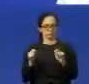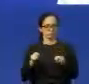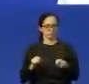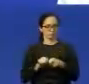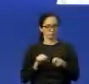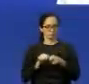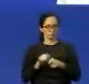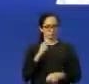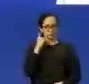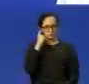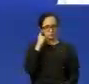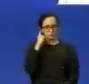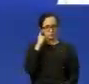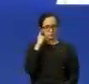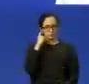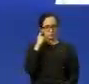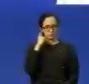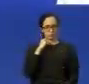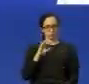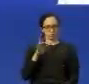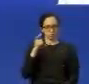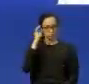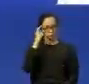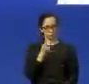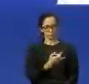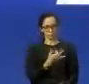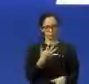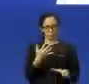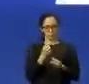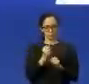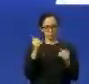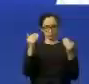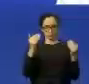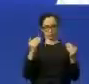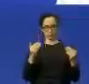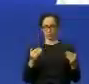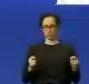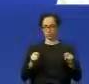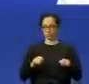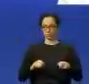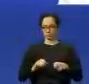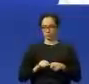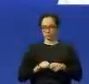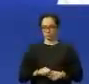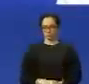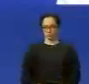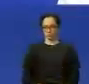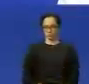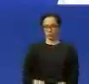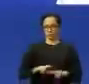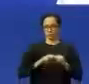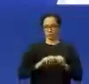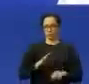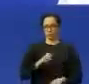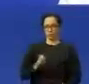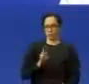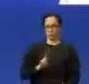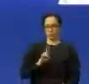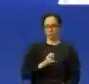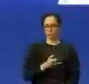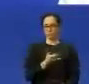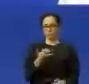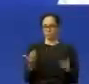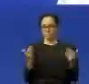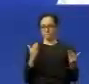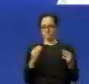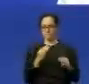Daí, pensando aí que o número de créditos são os pesos, é uma média ponderada, tá certo? Então, você usa o número de crédito como peso, faz